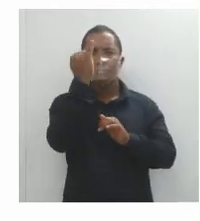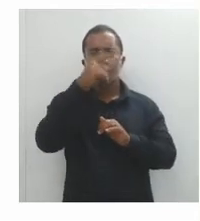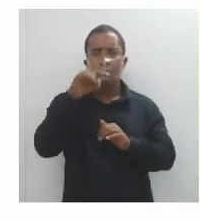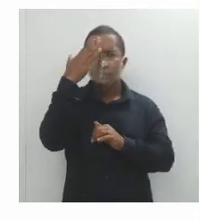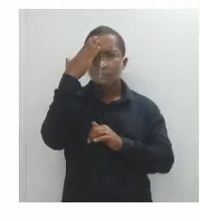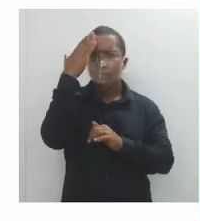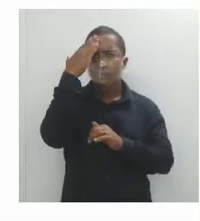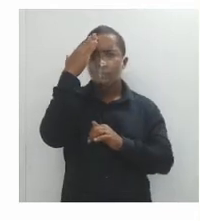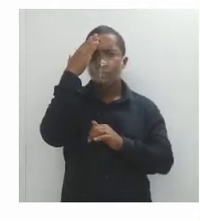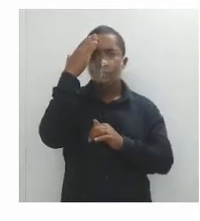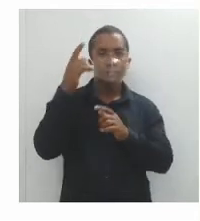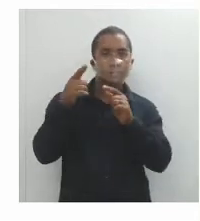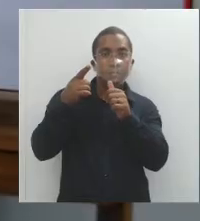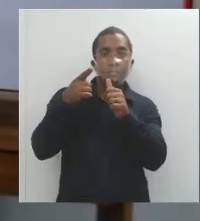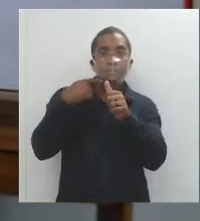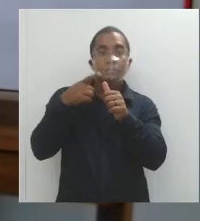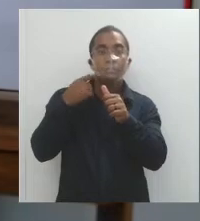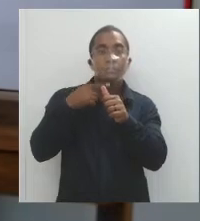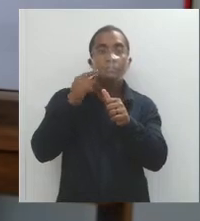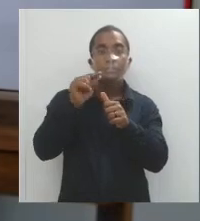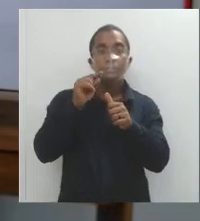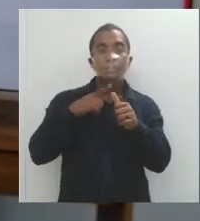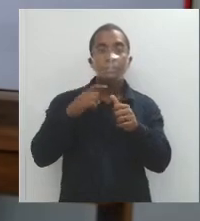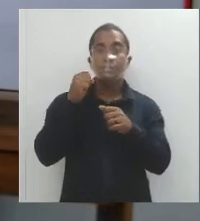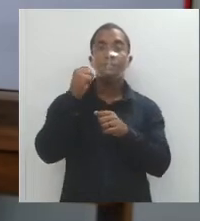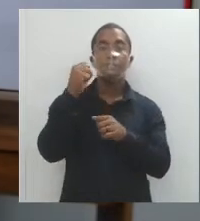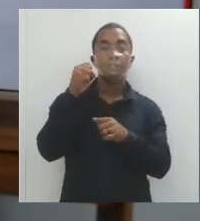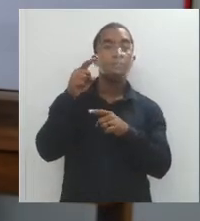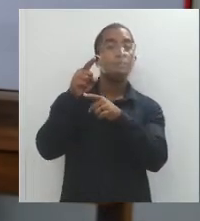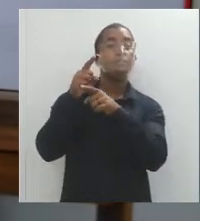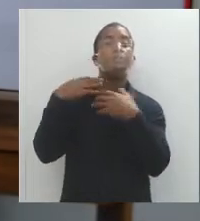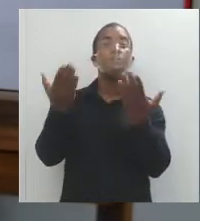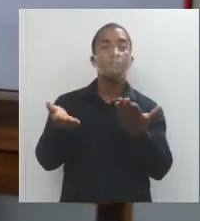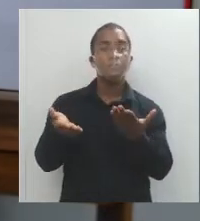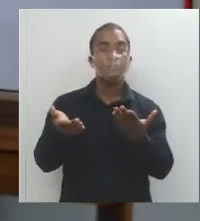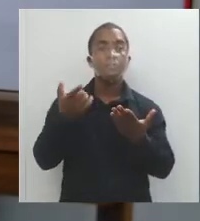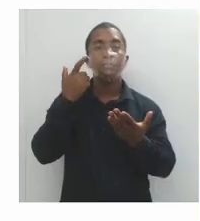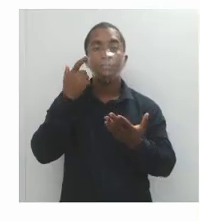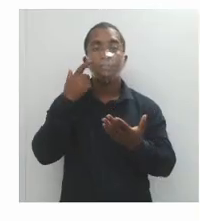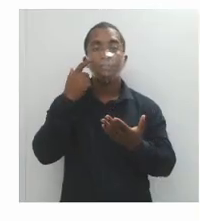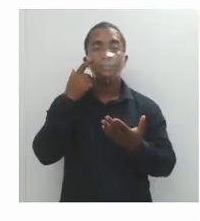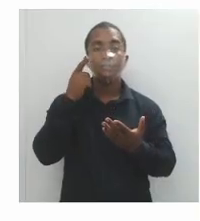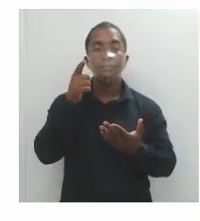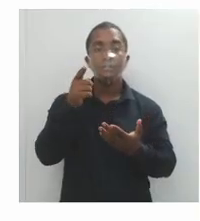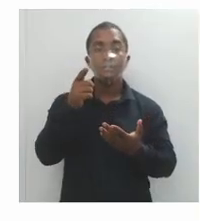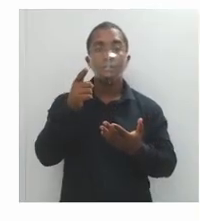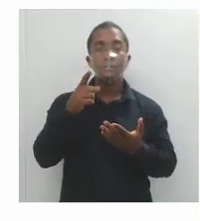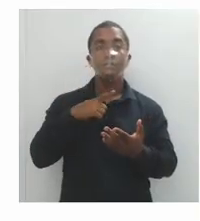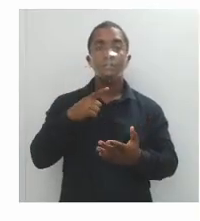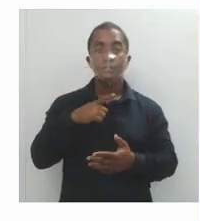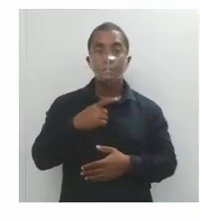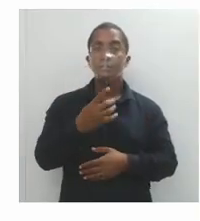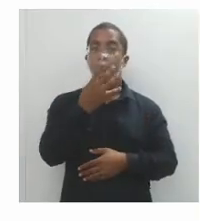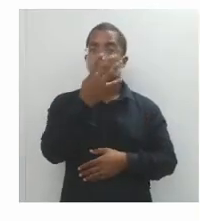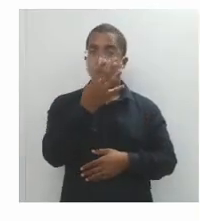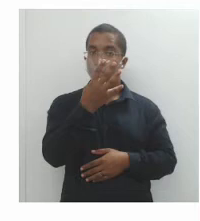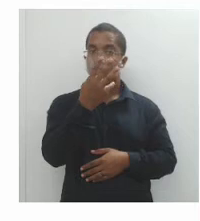saber aí, de primeiro logo, é qual é a potência desse ventilador. Olha aqui a potência, ó. A potência